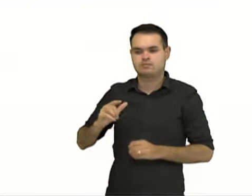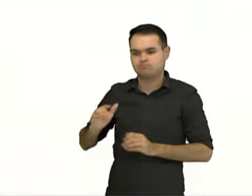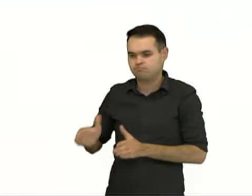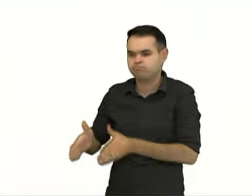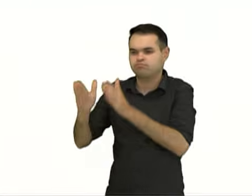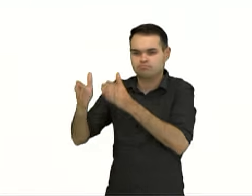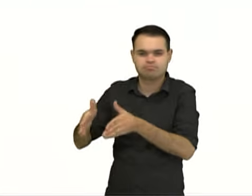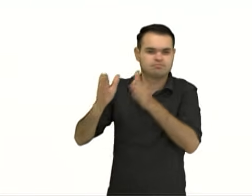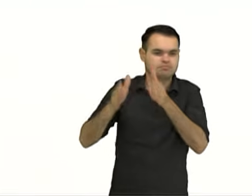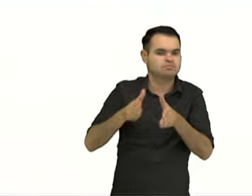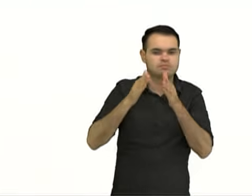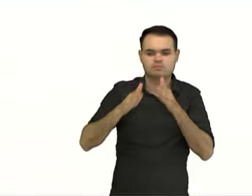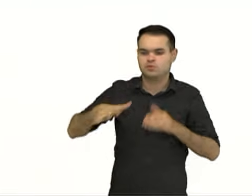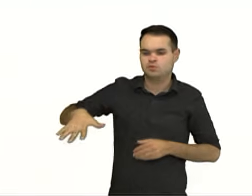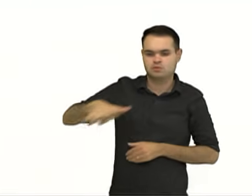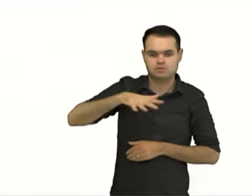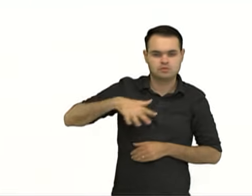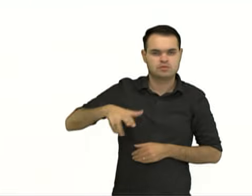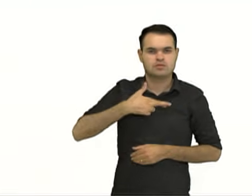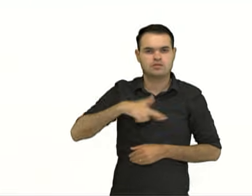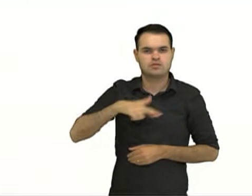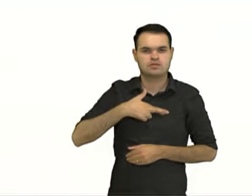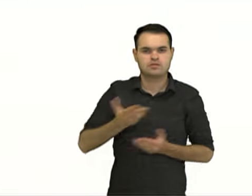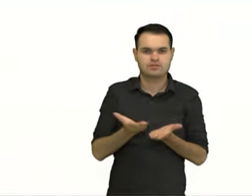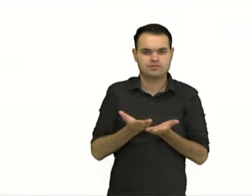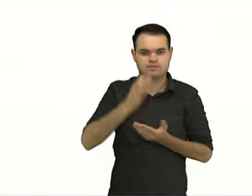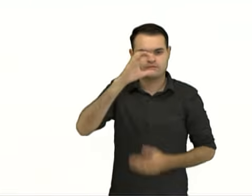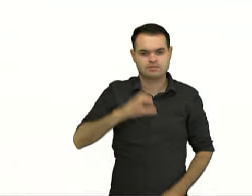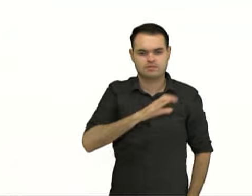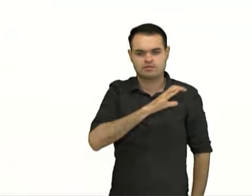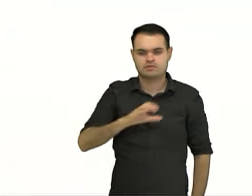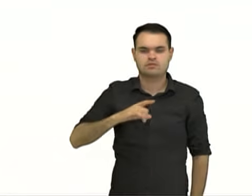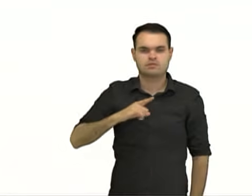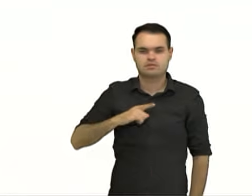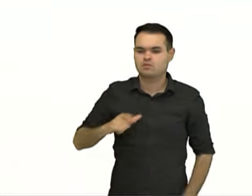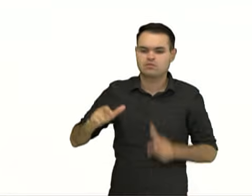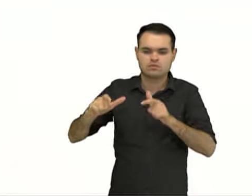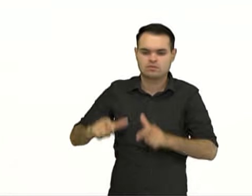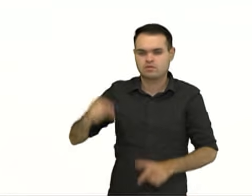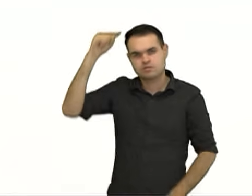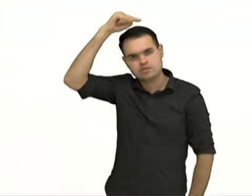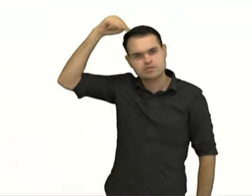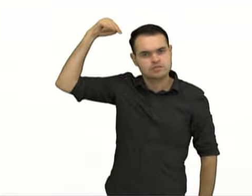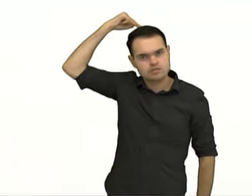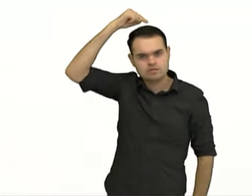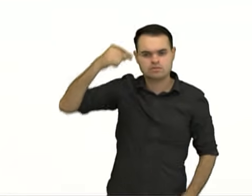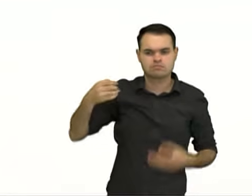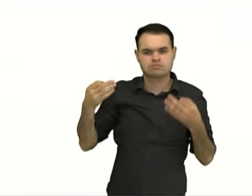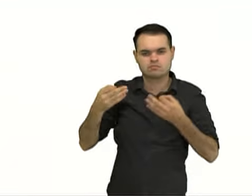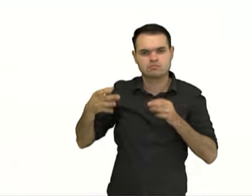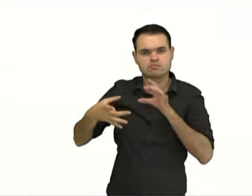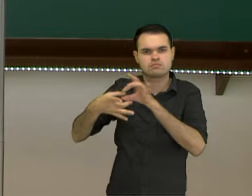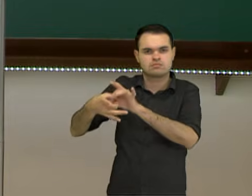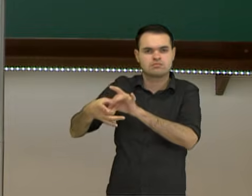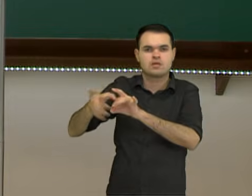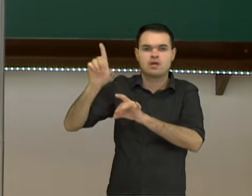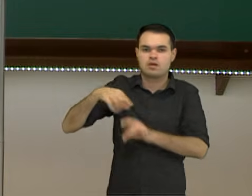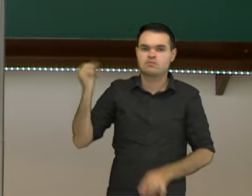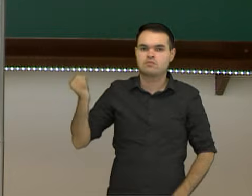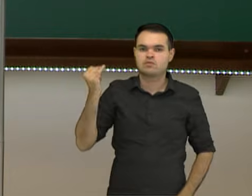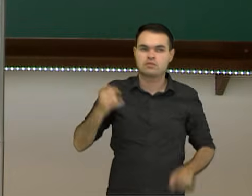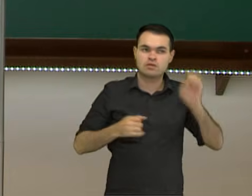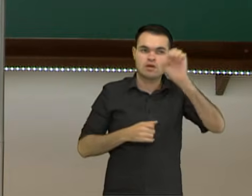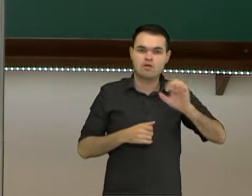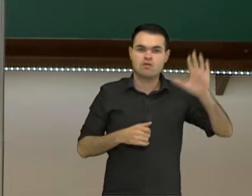a religiosidade cristã católica, ela tinha os seus locais sagrados. Então aí a importância para esses cristãos da